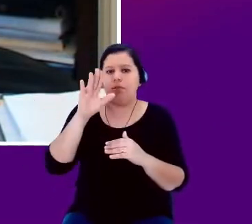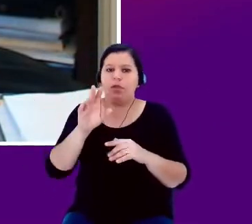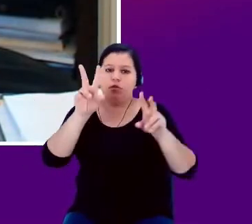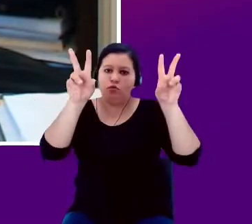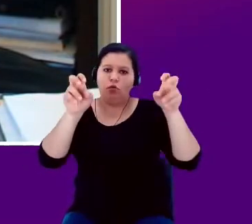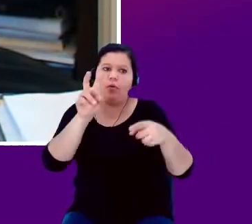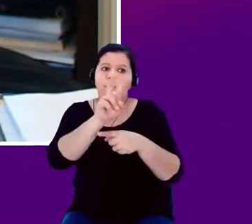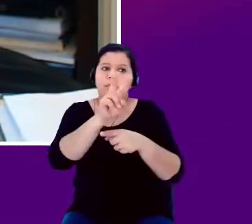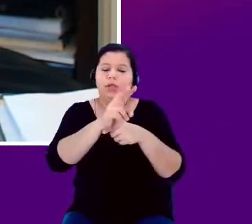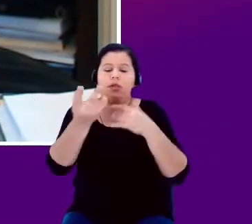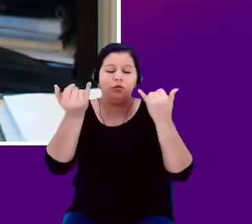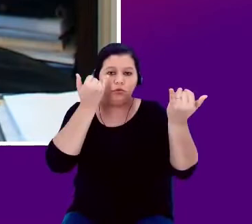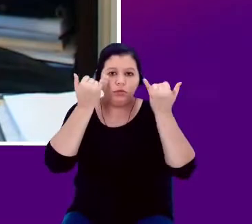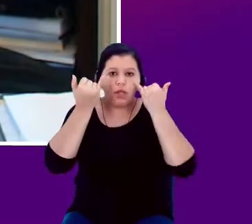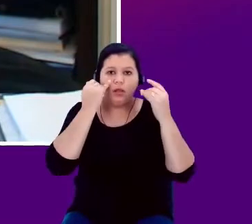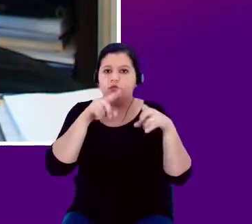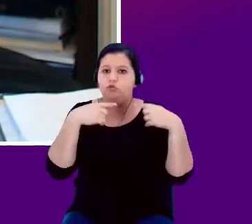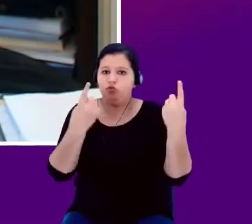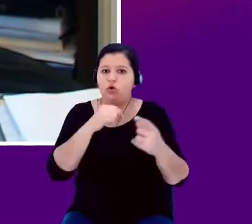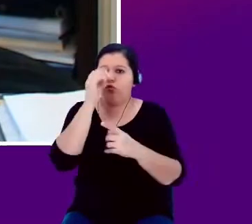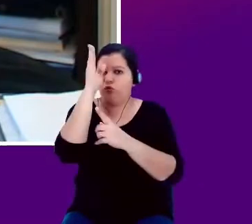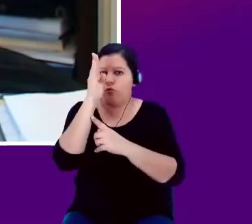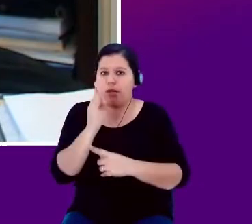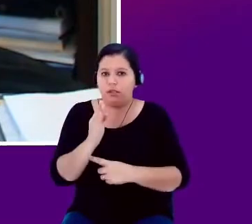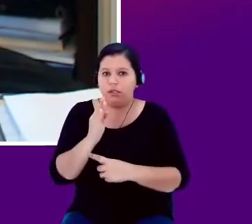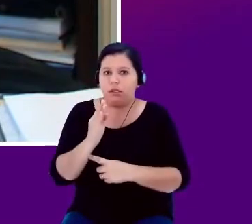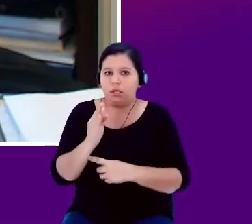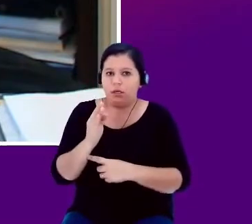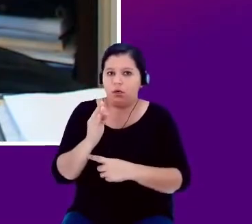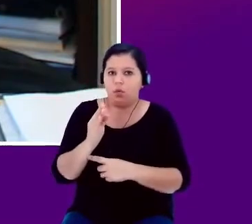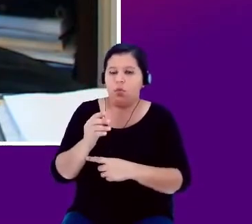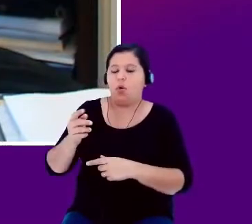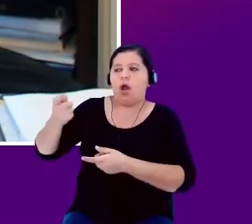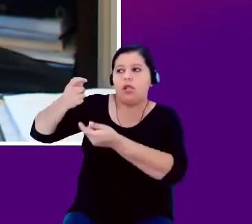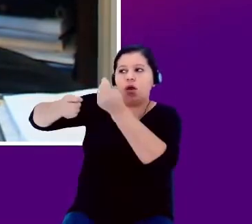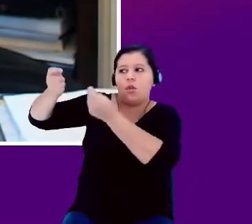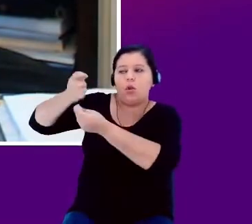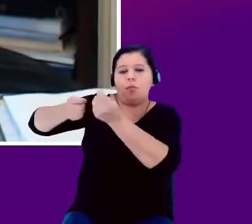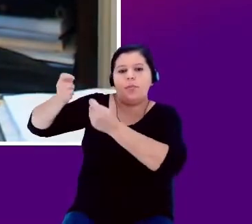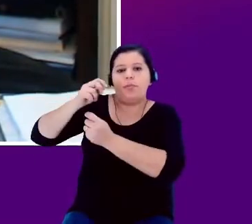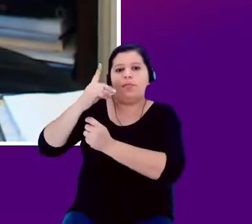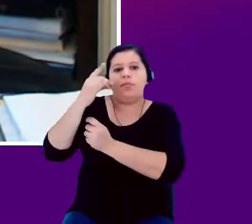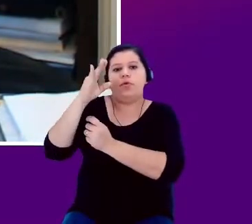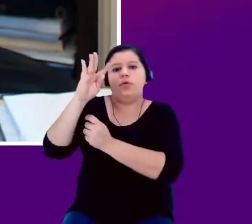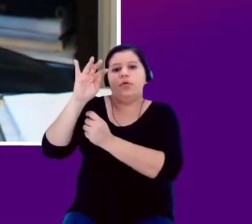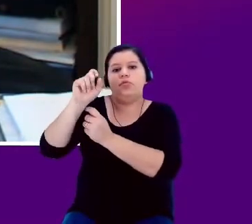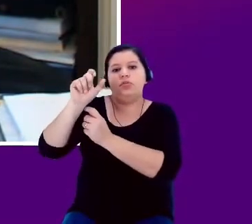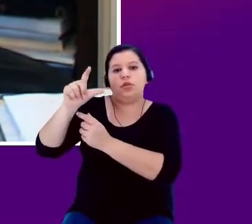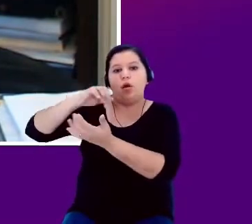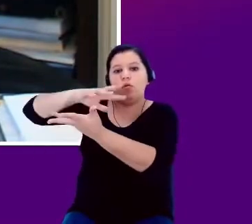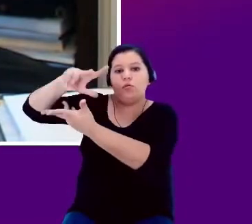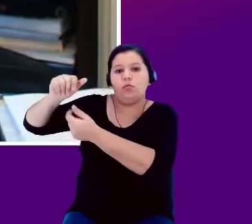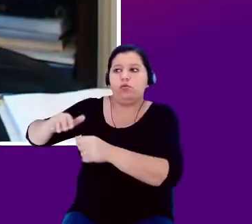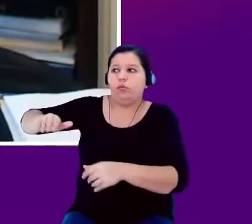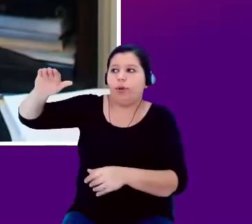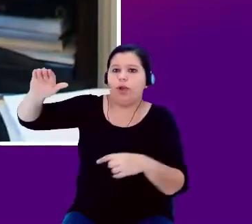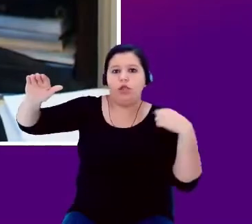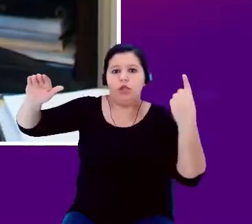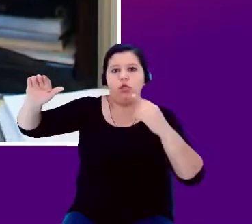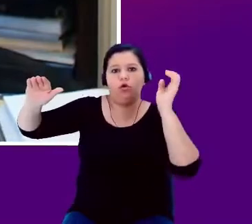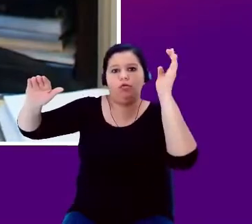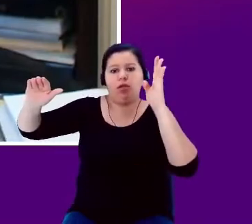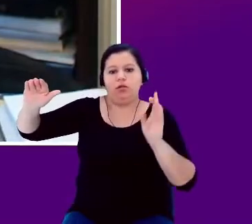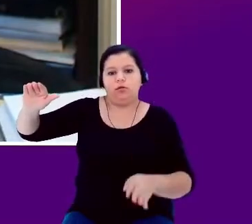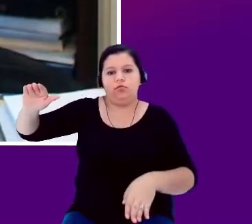nos colocando à altura das economias digitais que se têm desenvolvido no mundo, né? Já